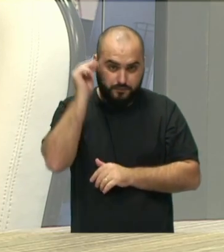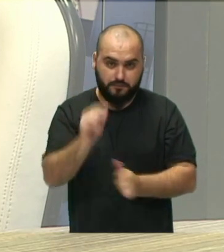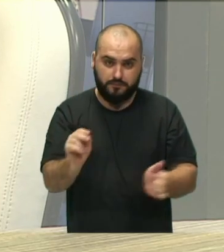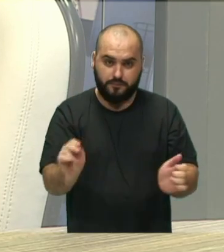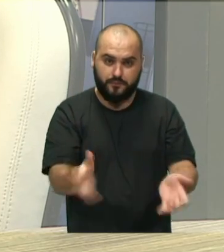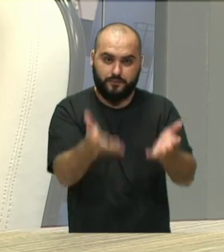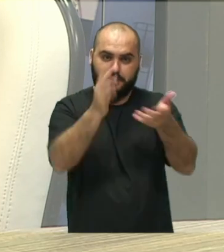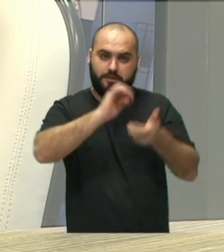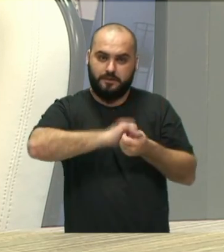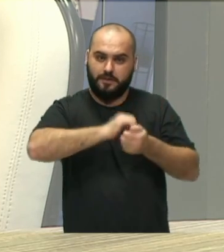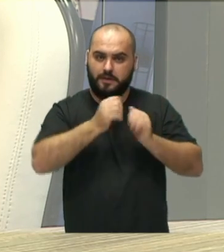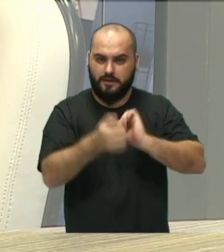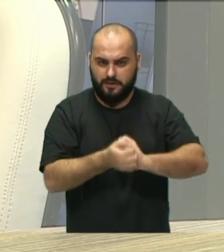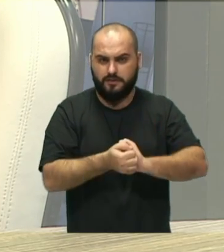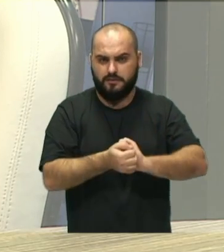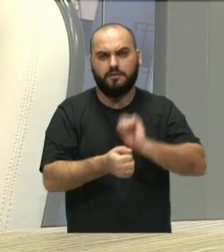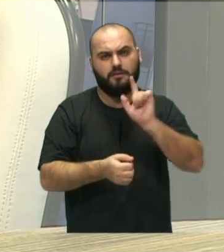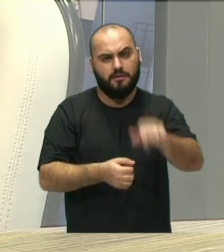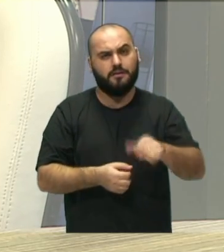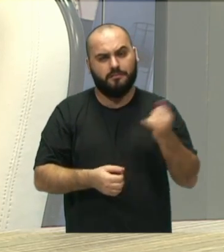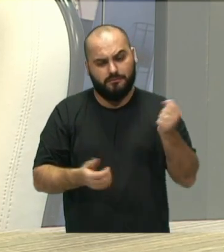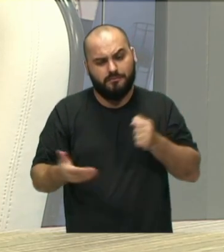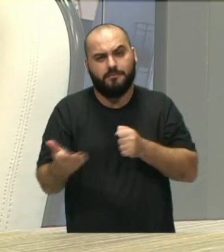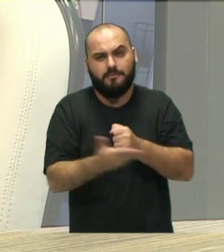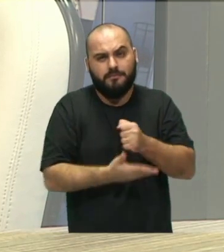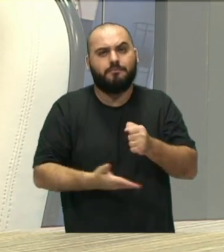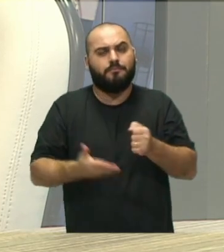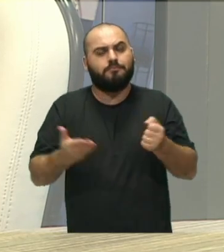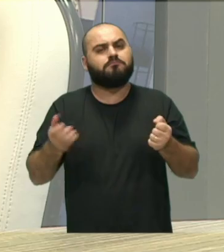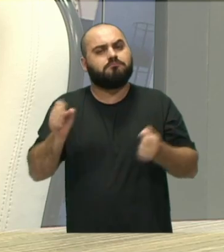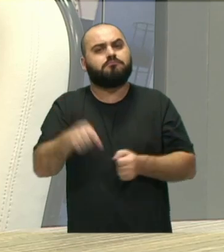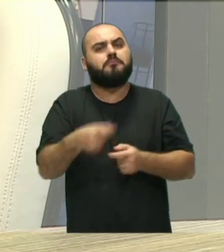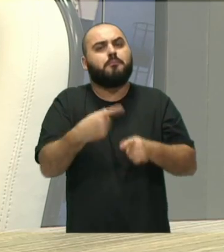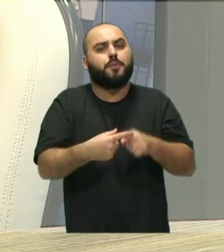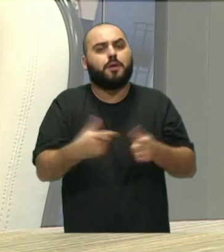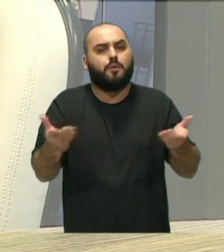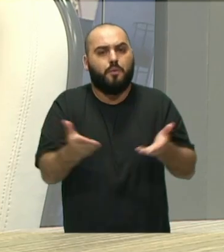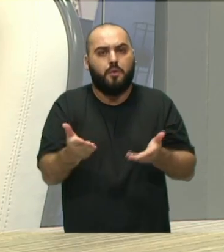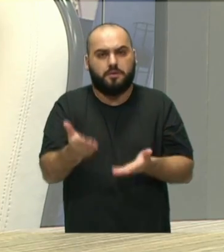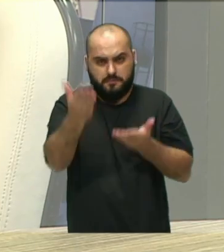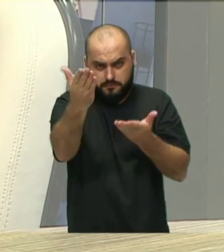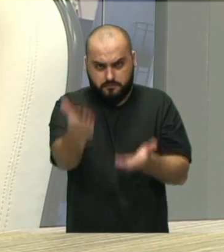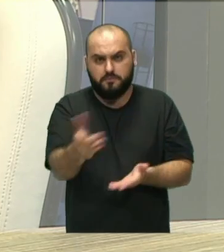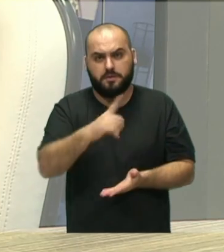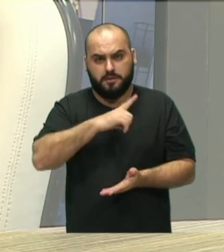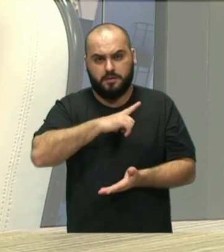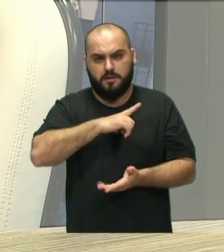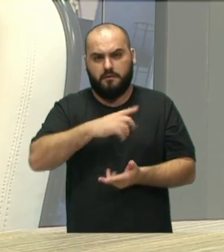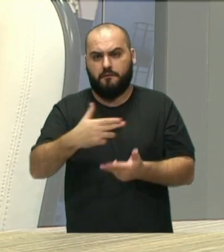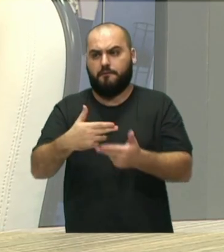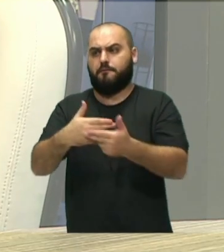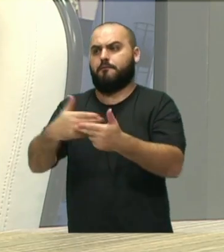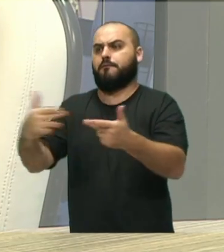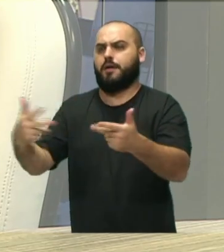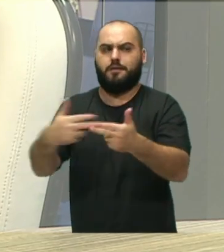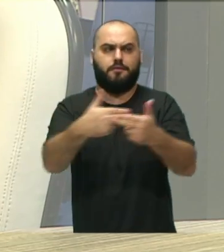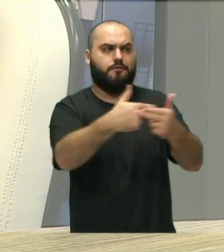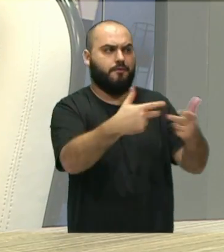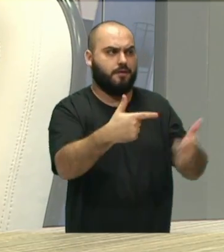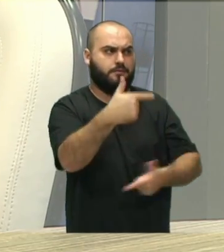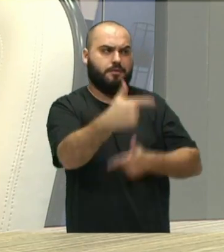à arte, ele é essencial, ainda mais quando a gente sabe que hoje em dia, você, claro, você tem múltiplas outras atividades,